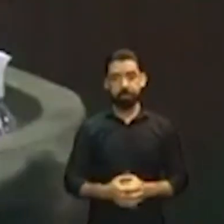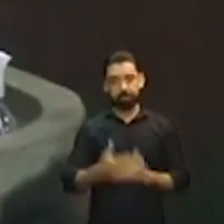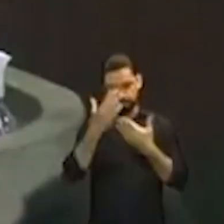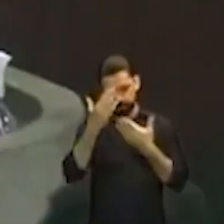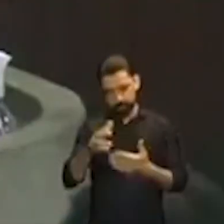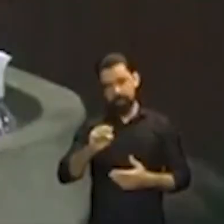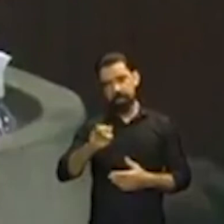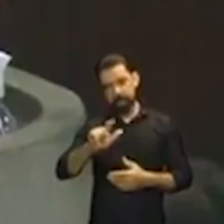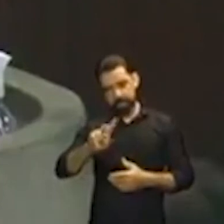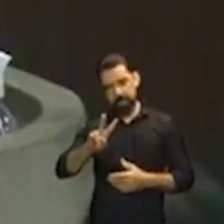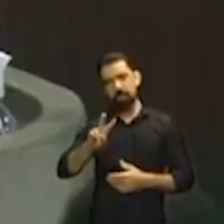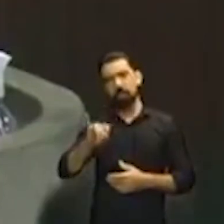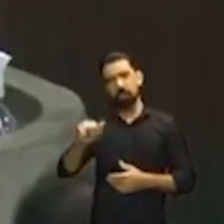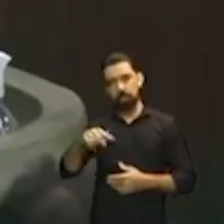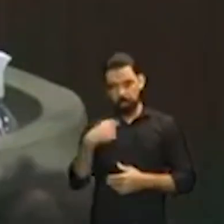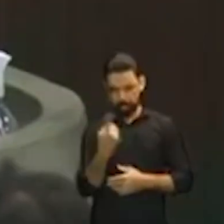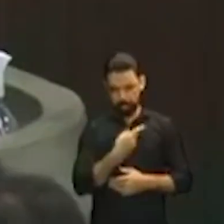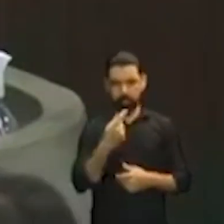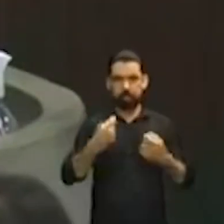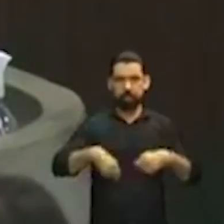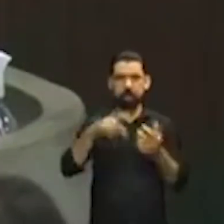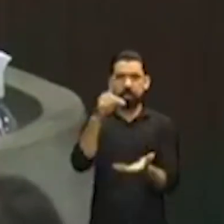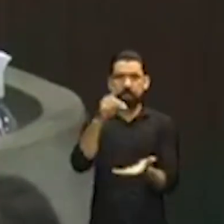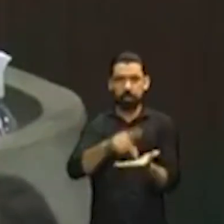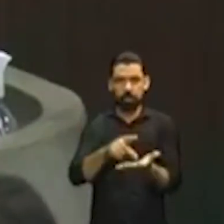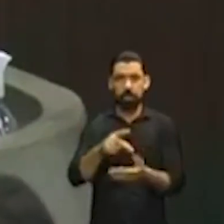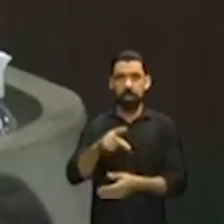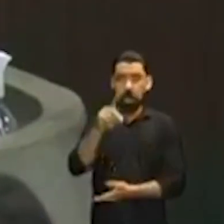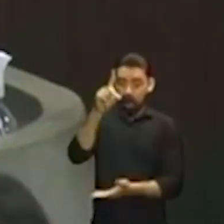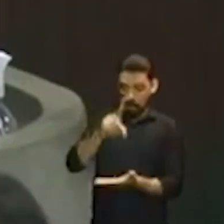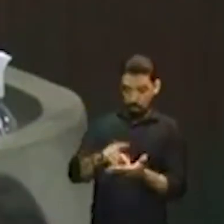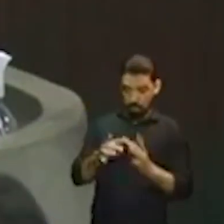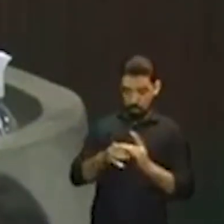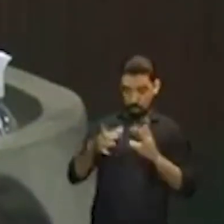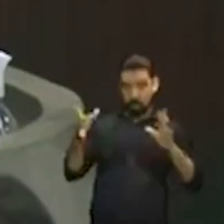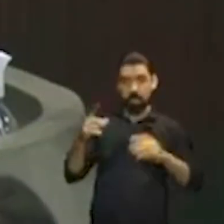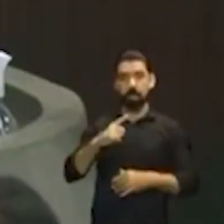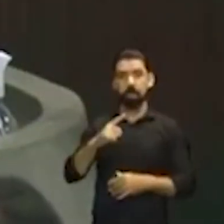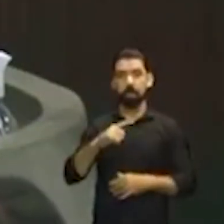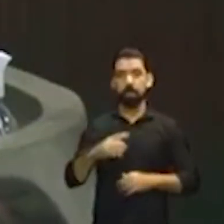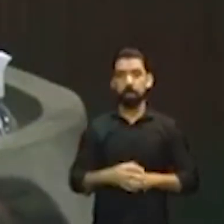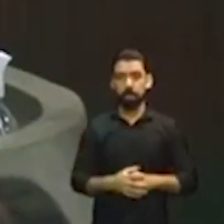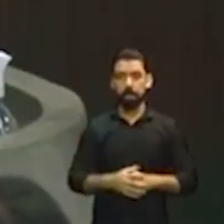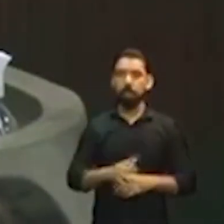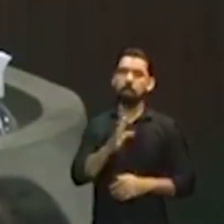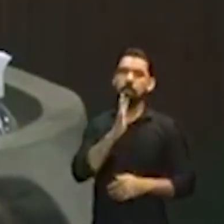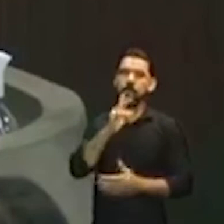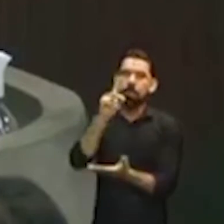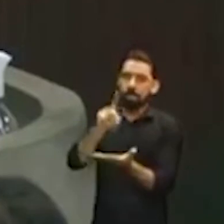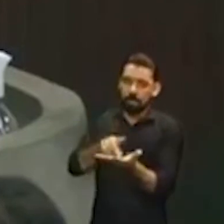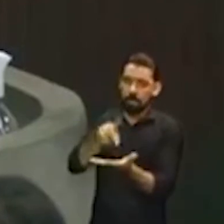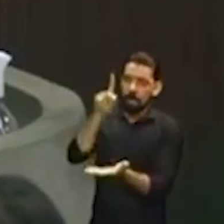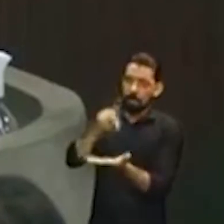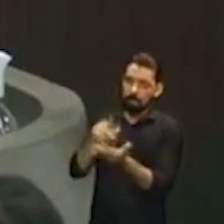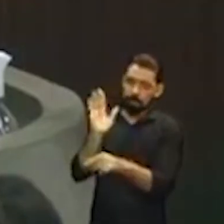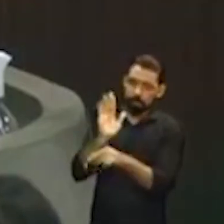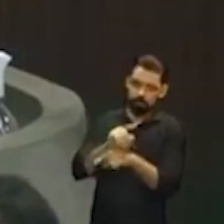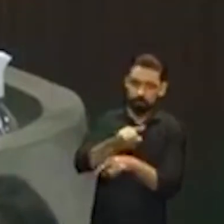doutora Silvana. Nós precisamos da verdade. A verdade liberta. Conhecereis a verdade vos libertará.